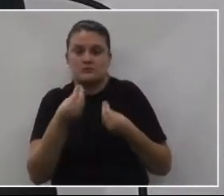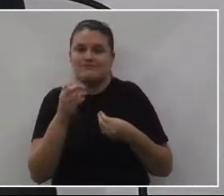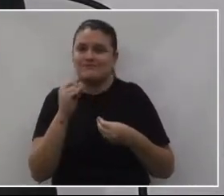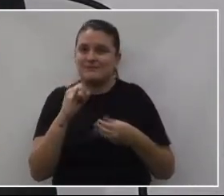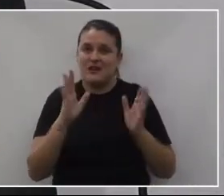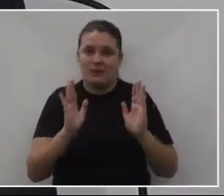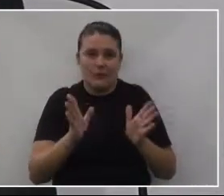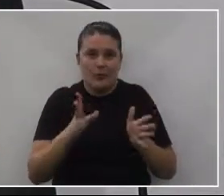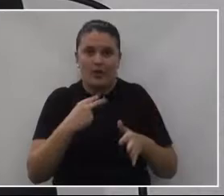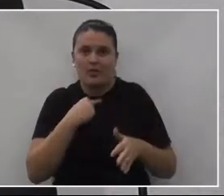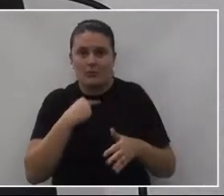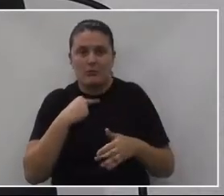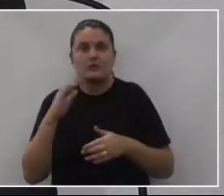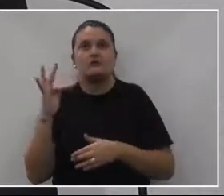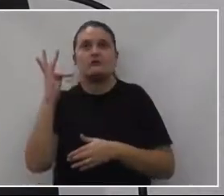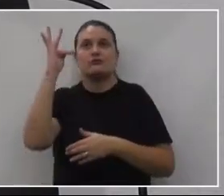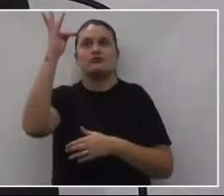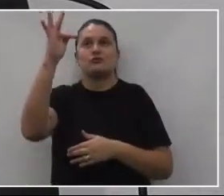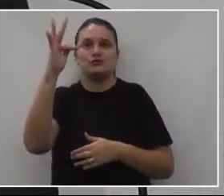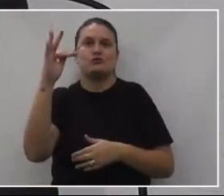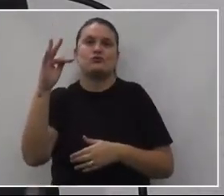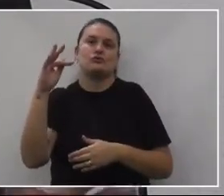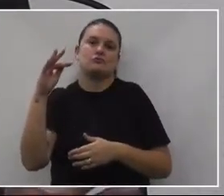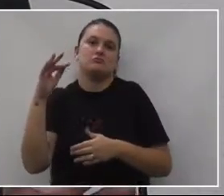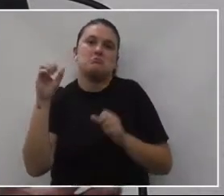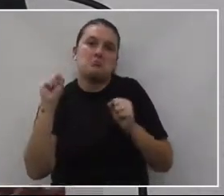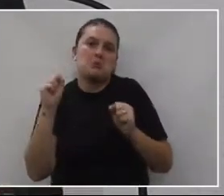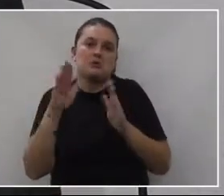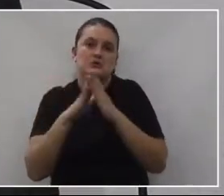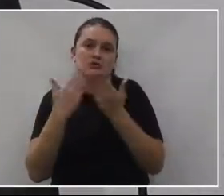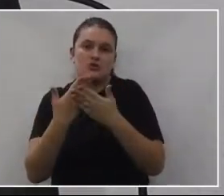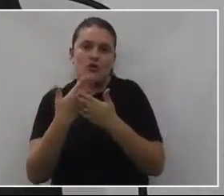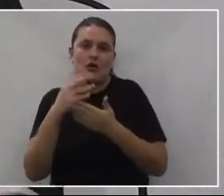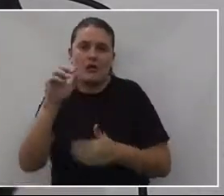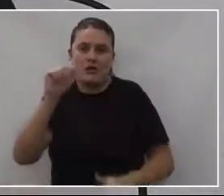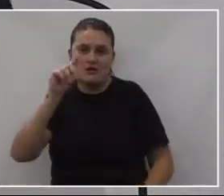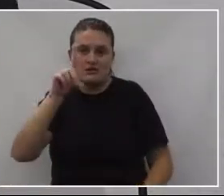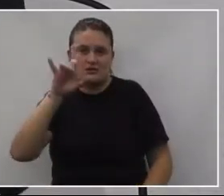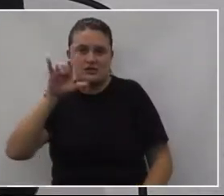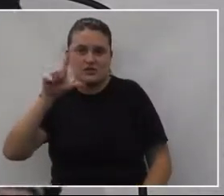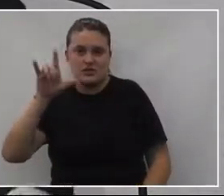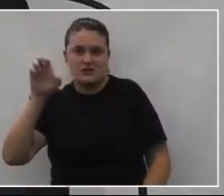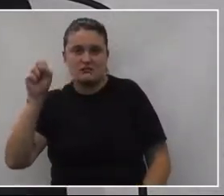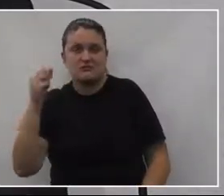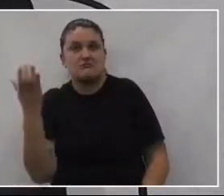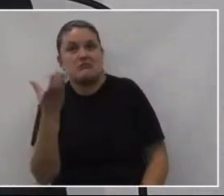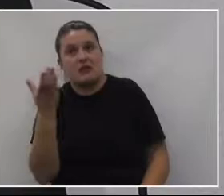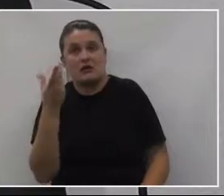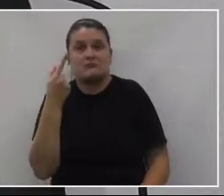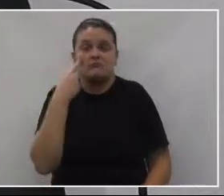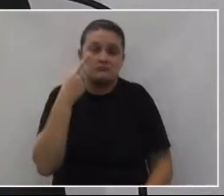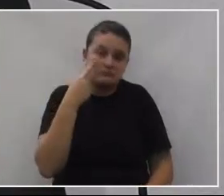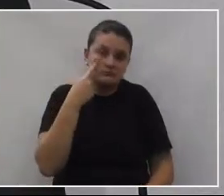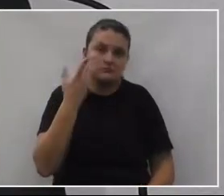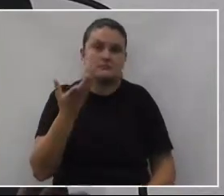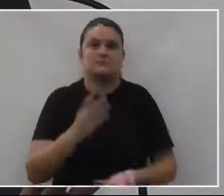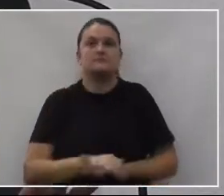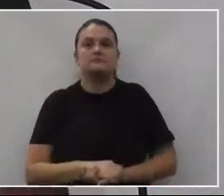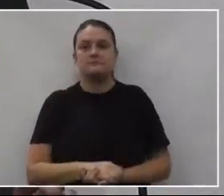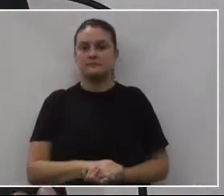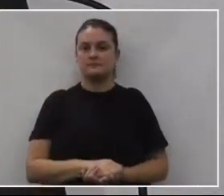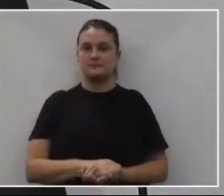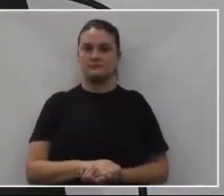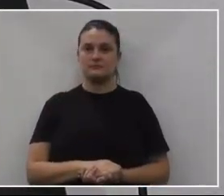etapa, não tenha dúvida nenhuma que o Adilis, com certeza, em razão das dificuldades ali do entorno, de algumas questões que são